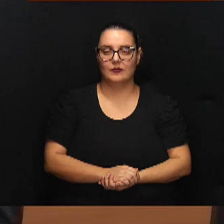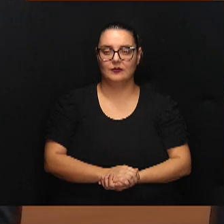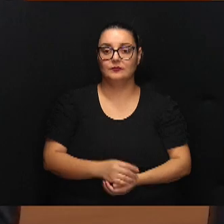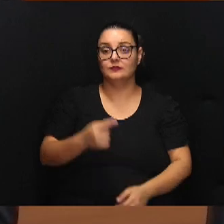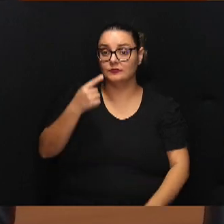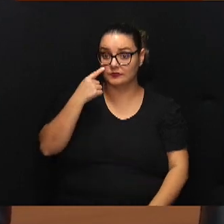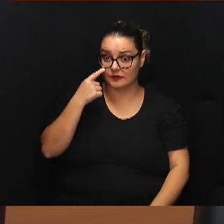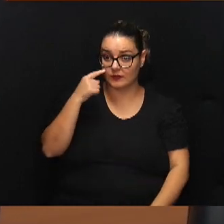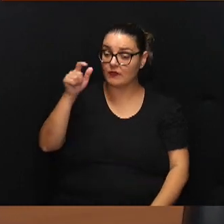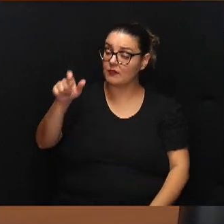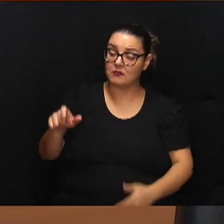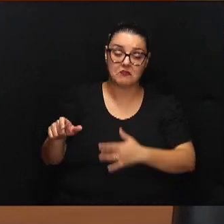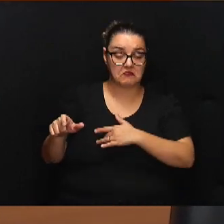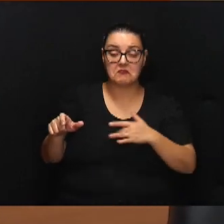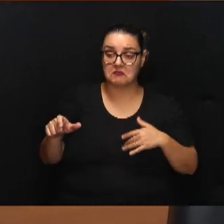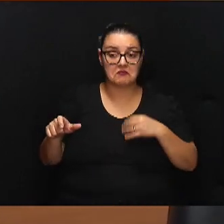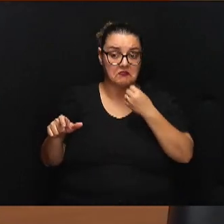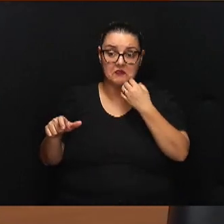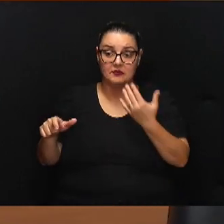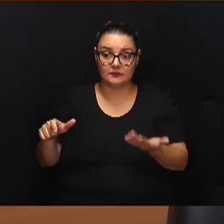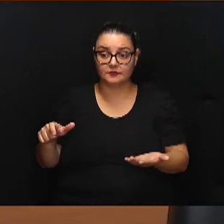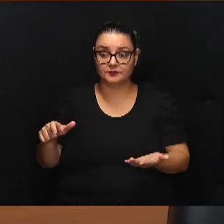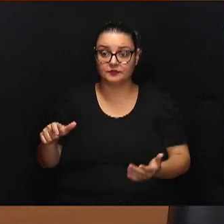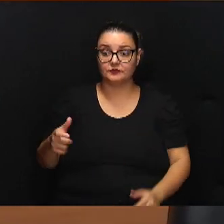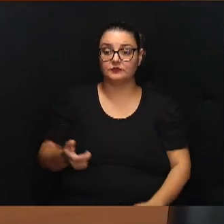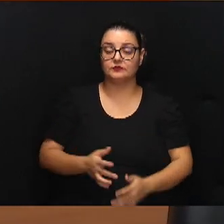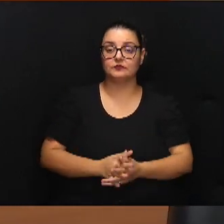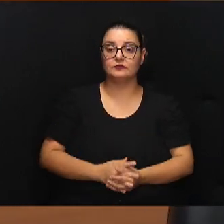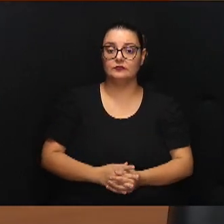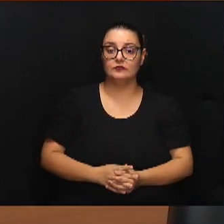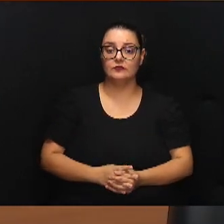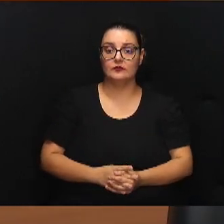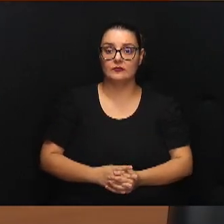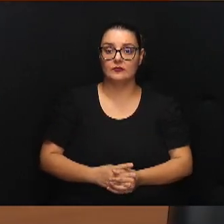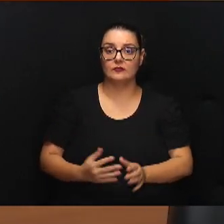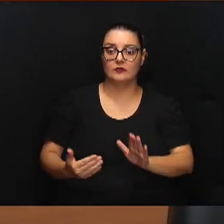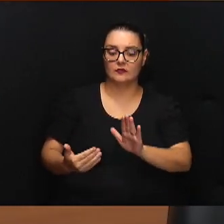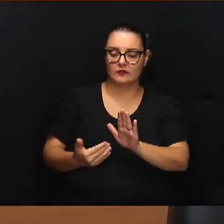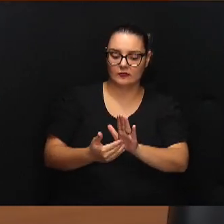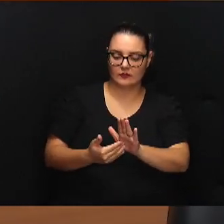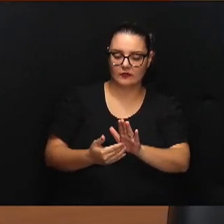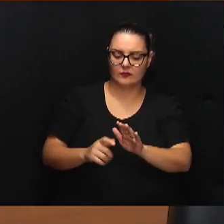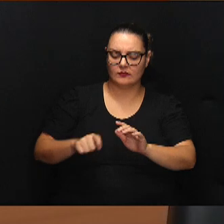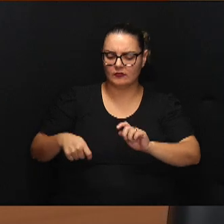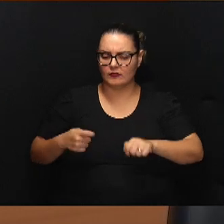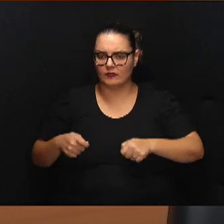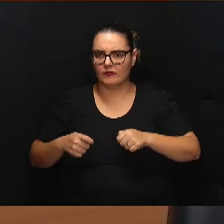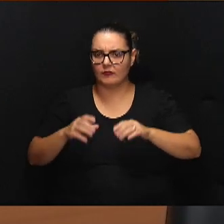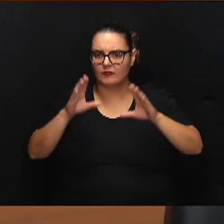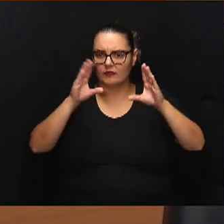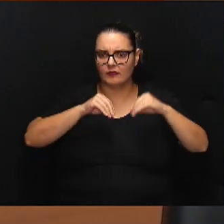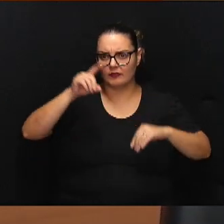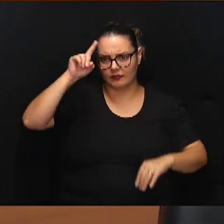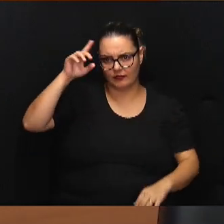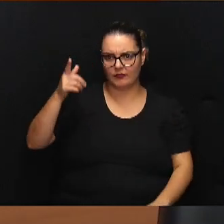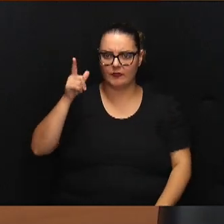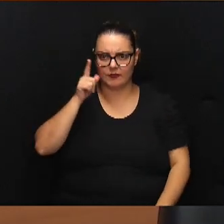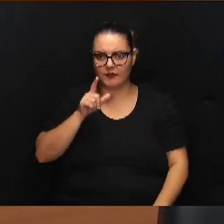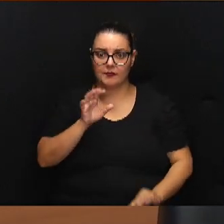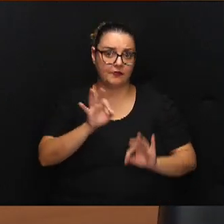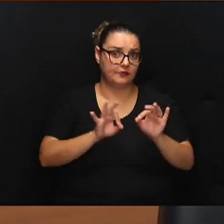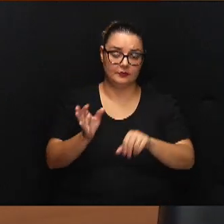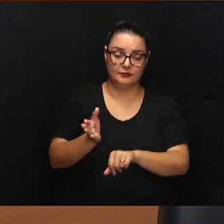aparentemente saudável até o momento onde esses sintomas começam a aparecer repentinamente, né? Então, você não consegue